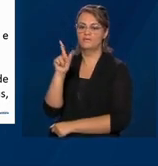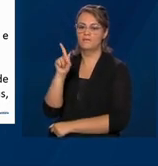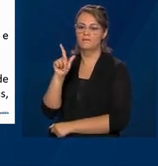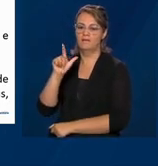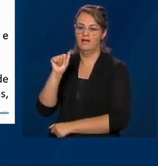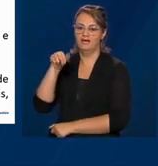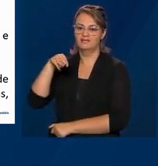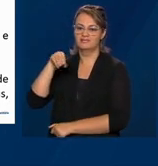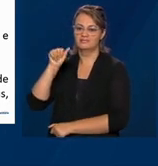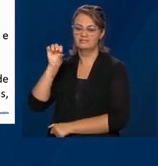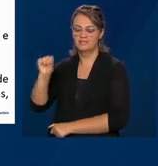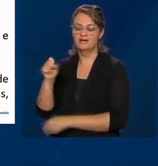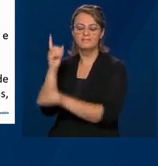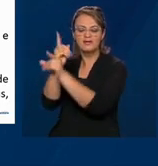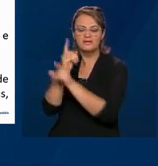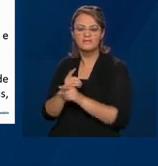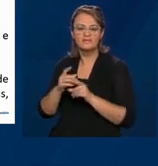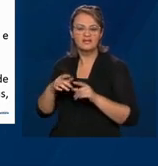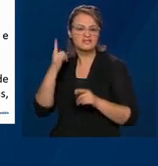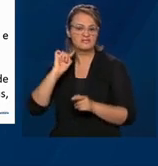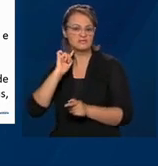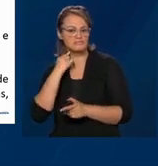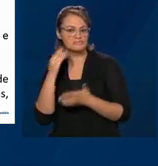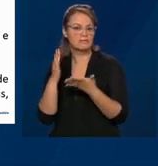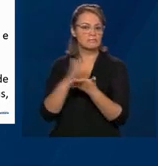possíveis contaminantes ou impurezas.